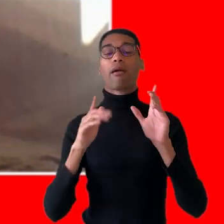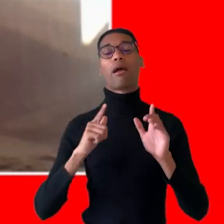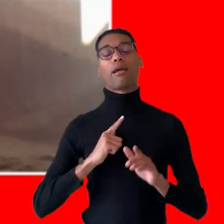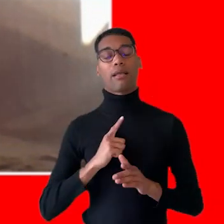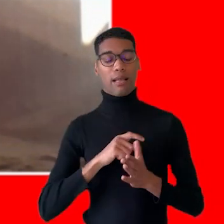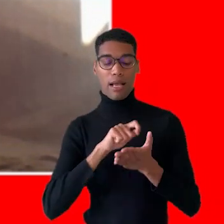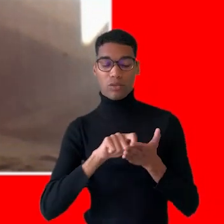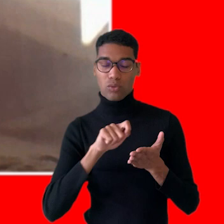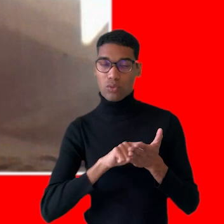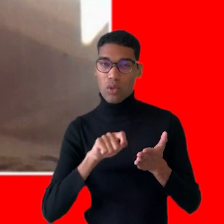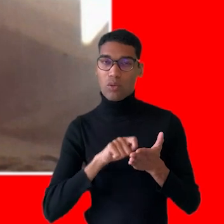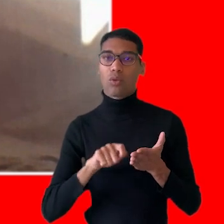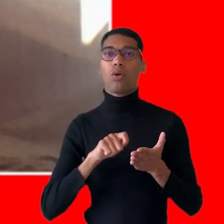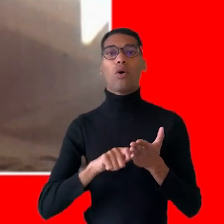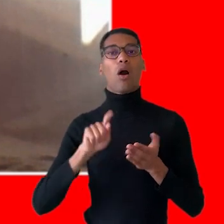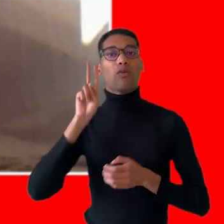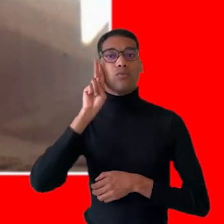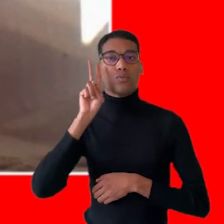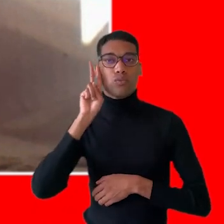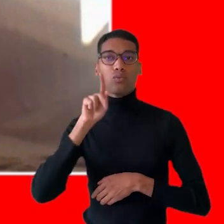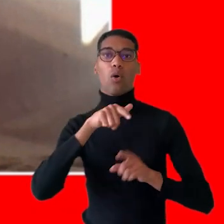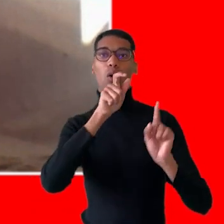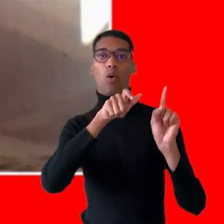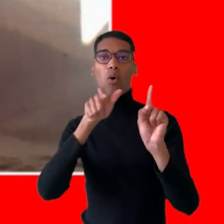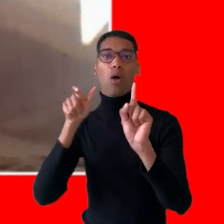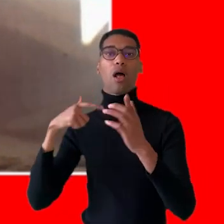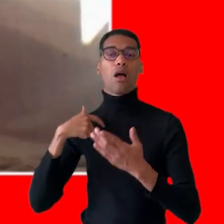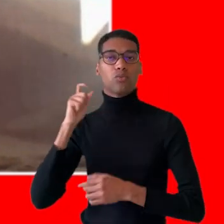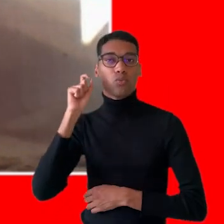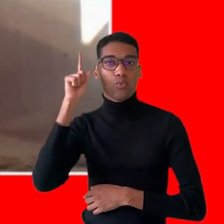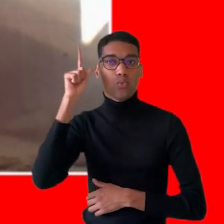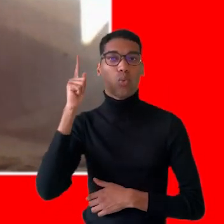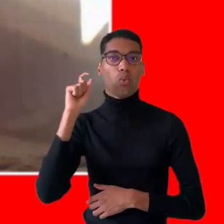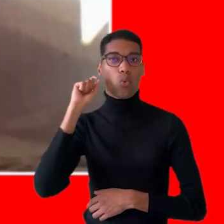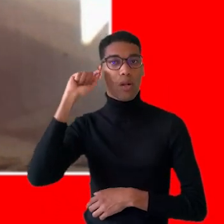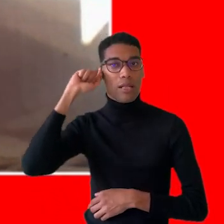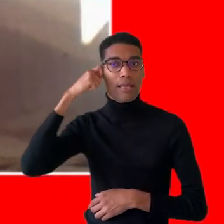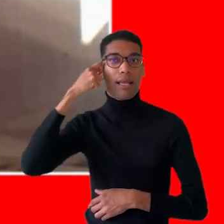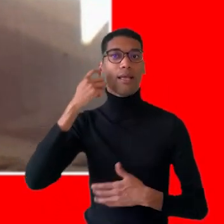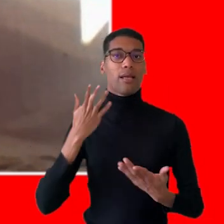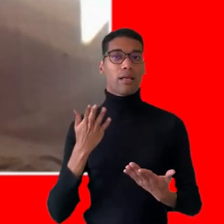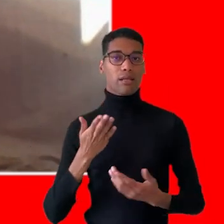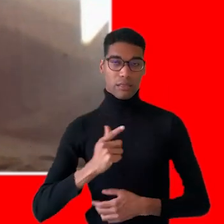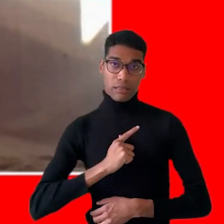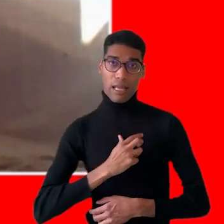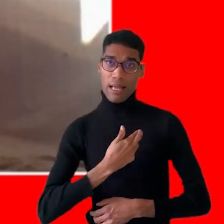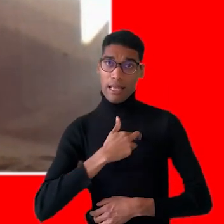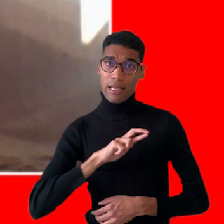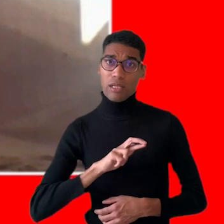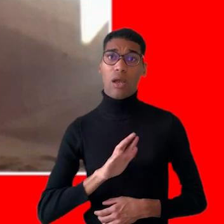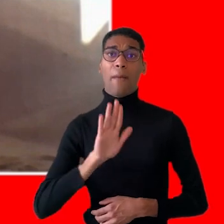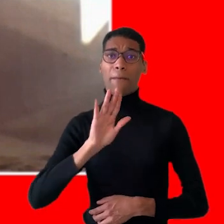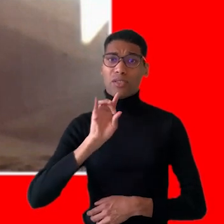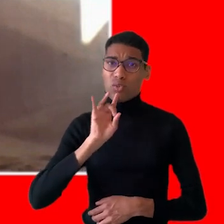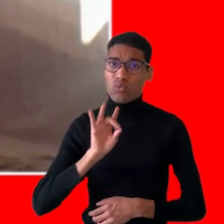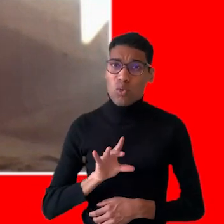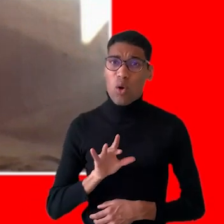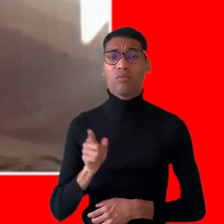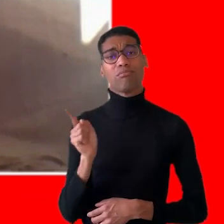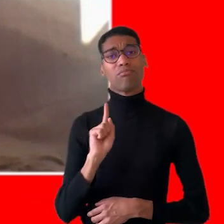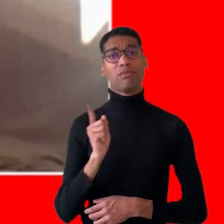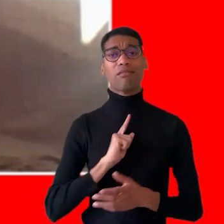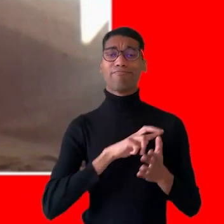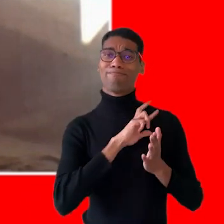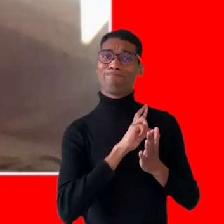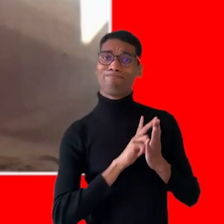tenha os personagens, que tenha as histórias, que tenha as culturas negras, né, que envolve religião também, mas não é só, né, é